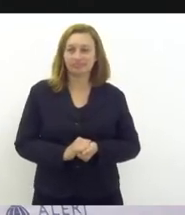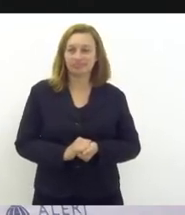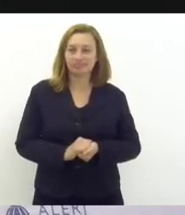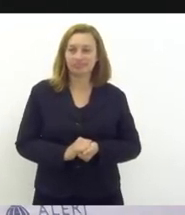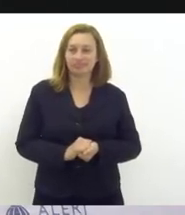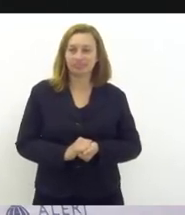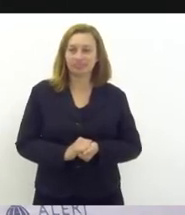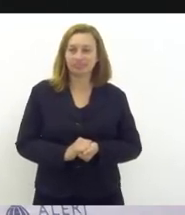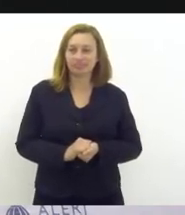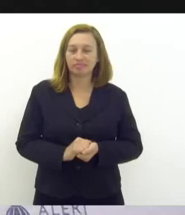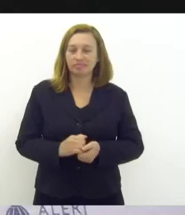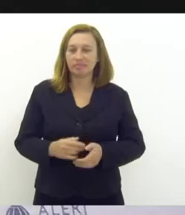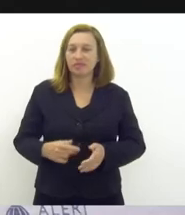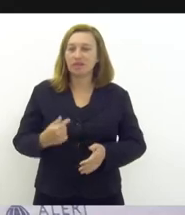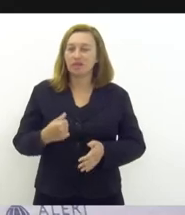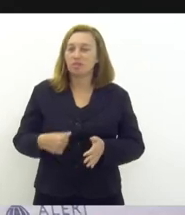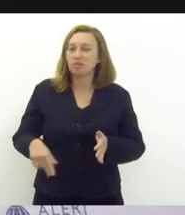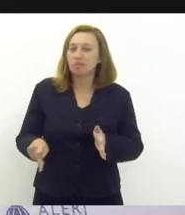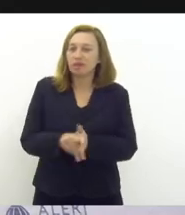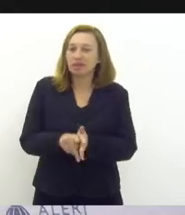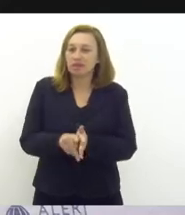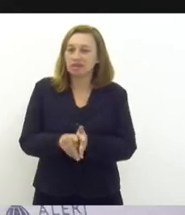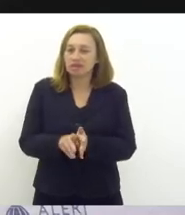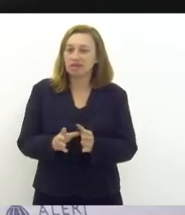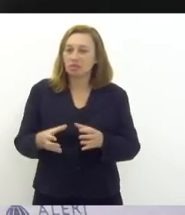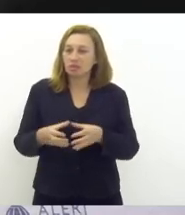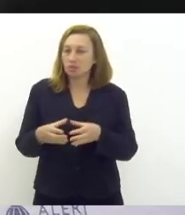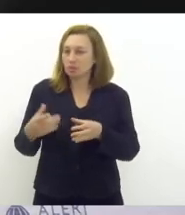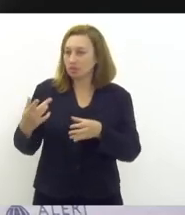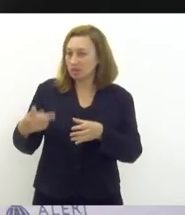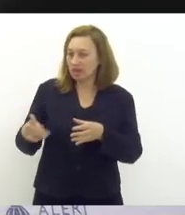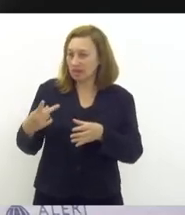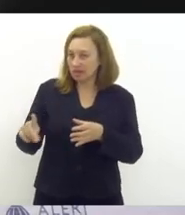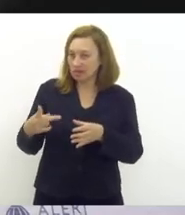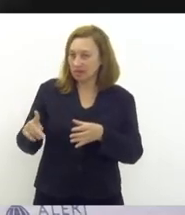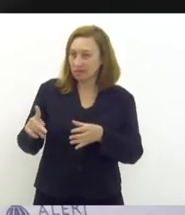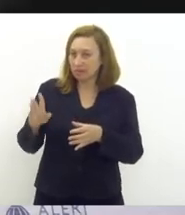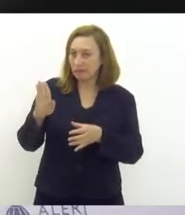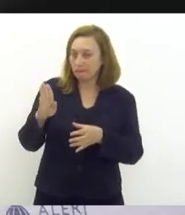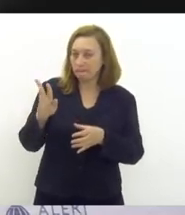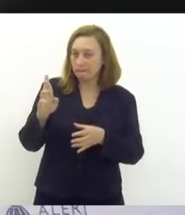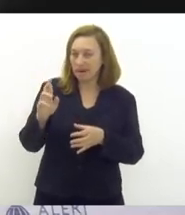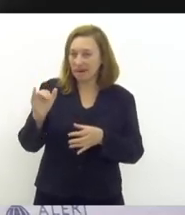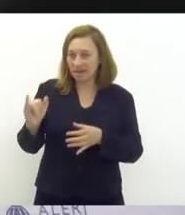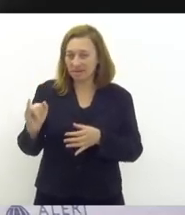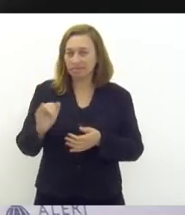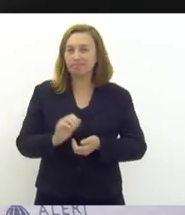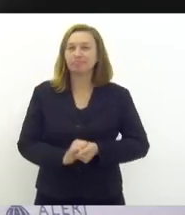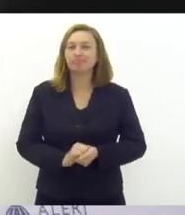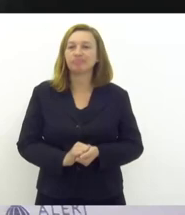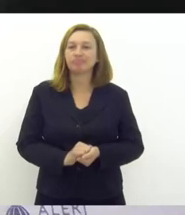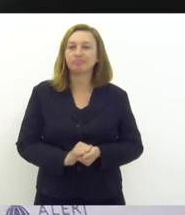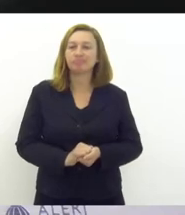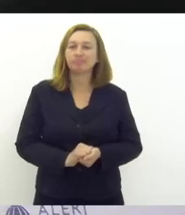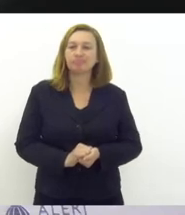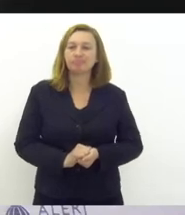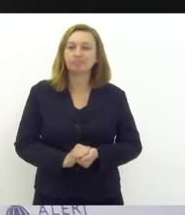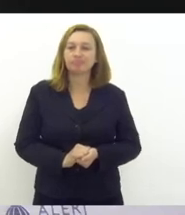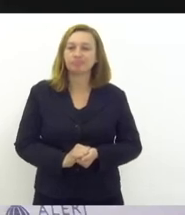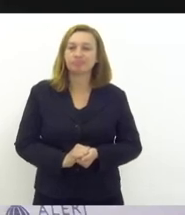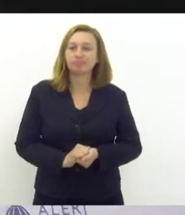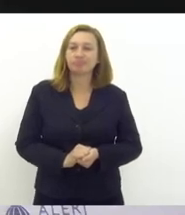equipe que foi dela da antiga dry Hoje é a equipe que se encontra ali na dre eh as menções